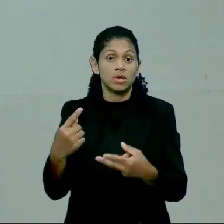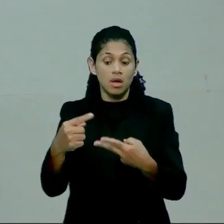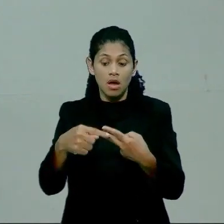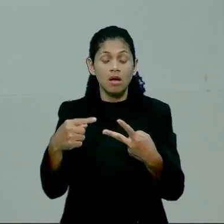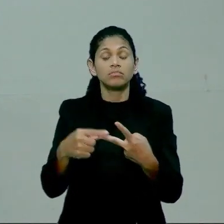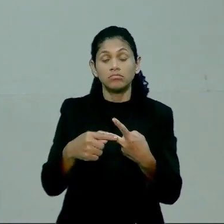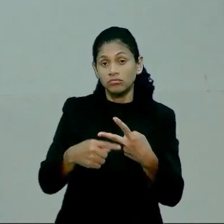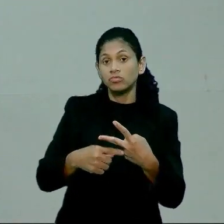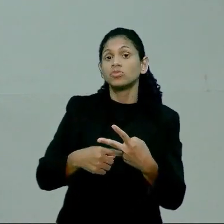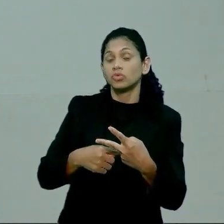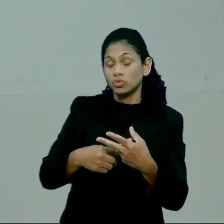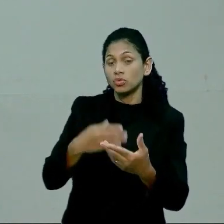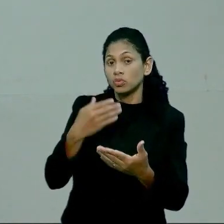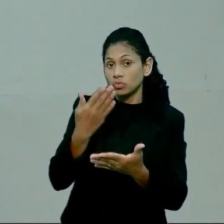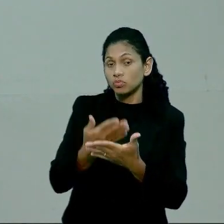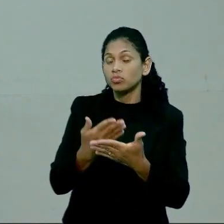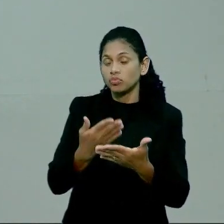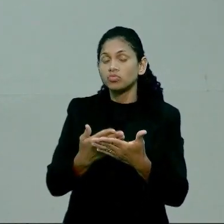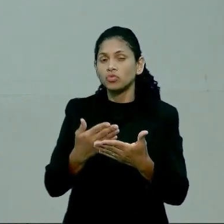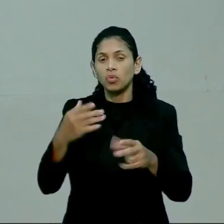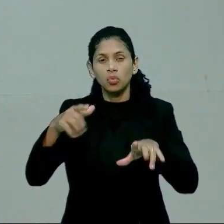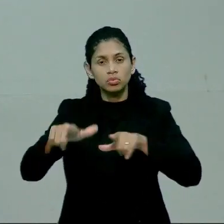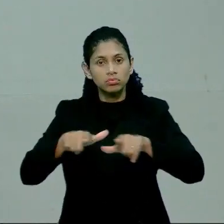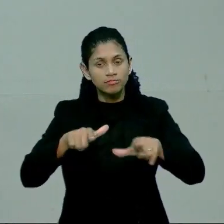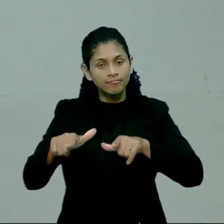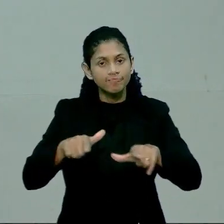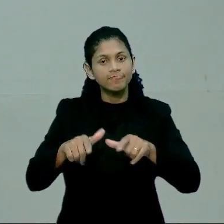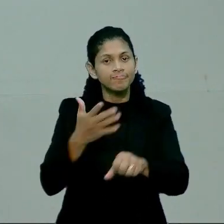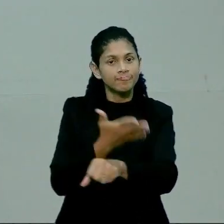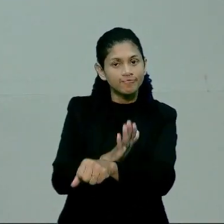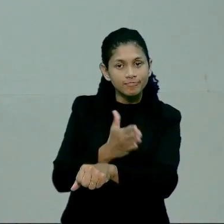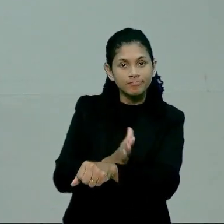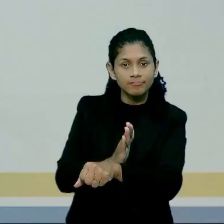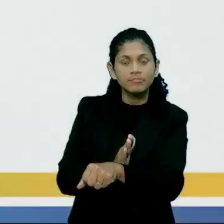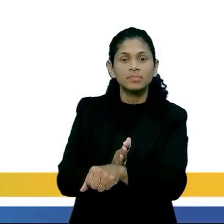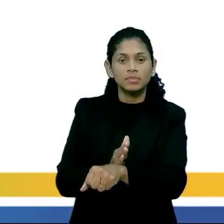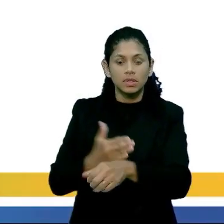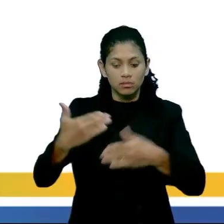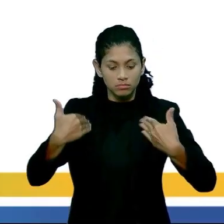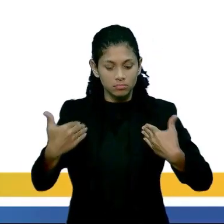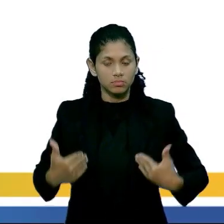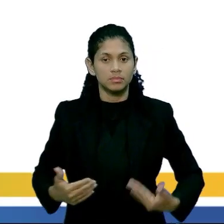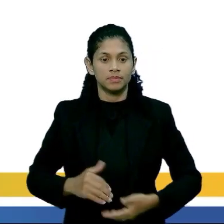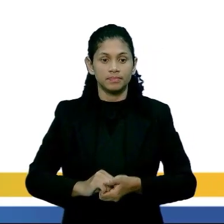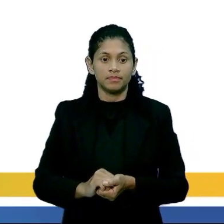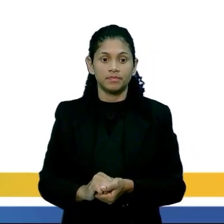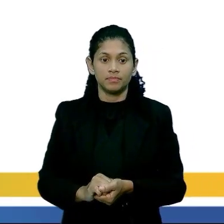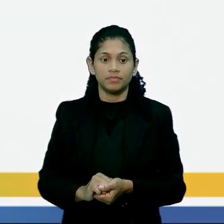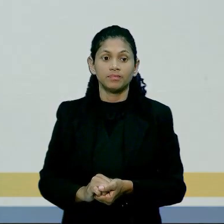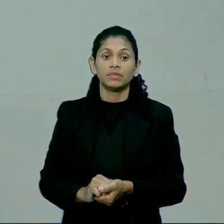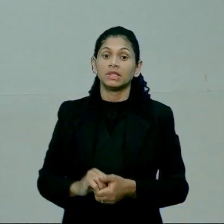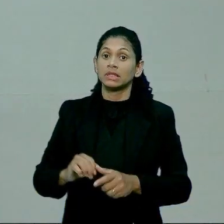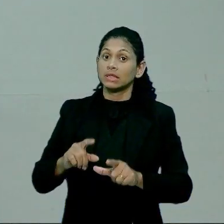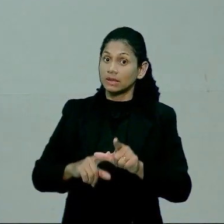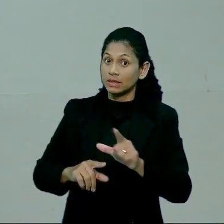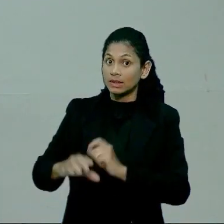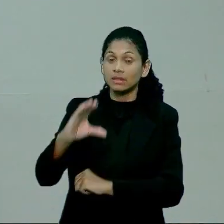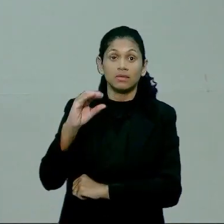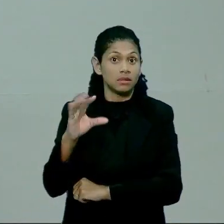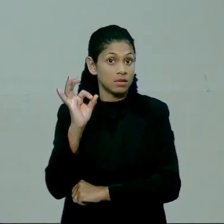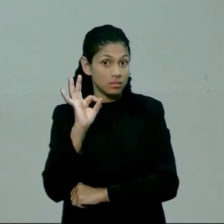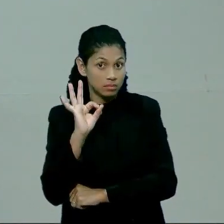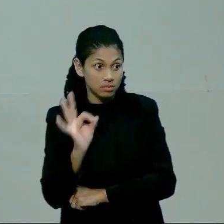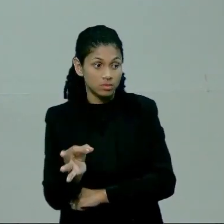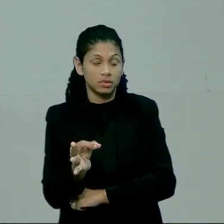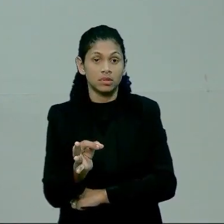porém, ambas um pouco mais trabalhos aeróbicos, beleza? Compreendido? A gente tem um gabarito aí, ó, musculação. Se você